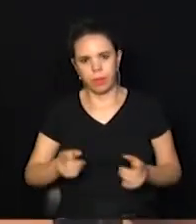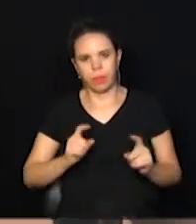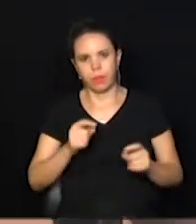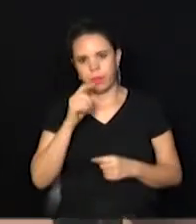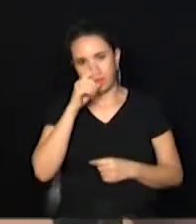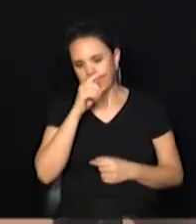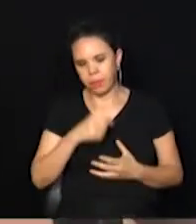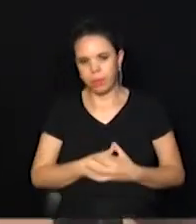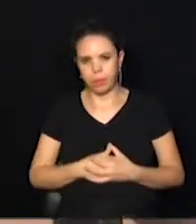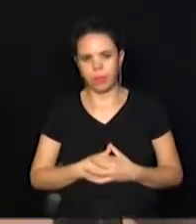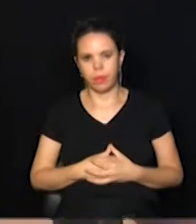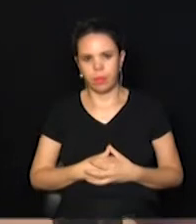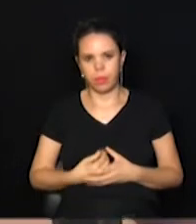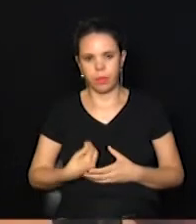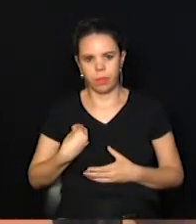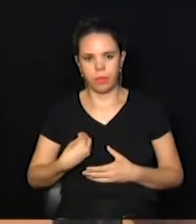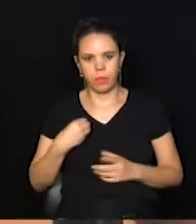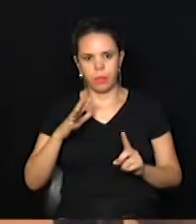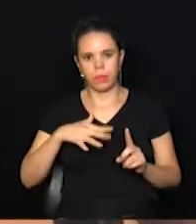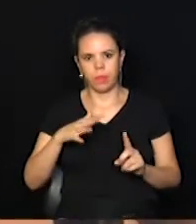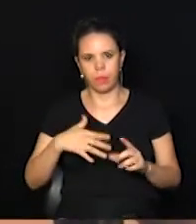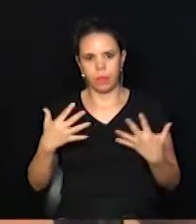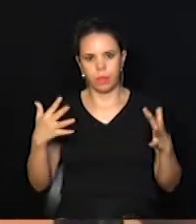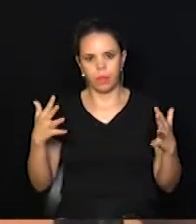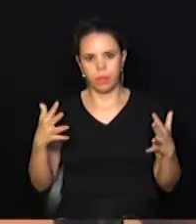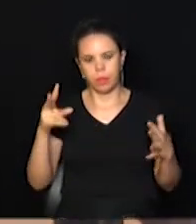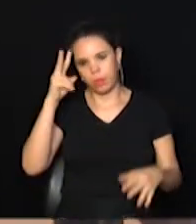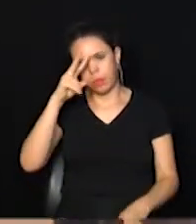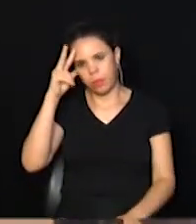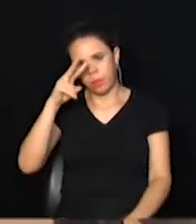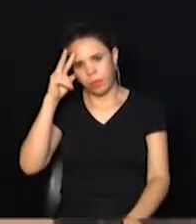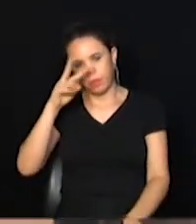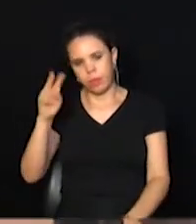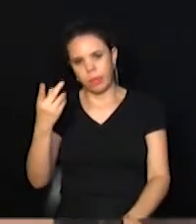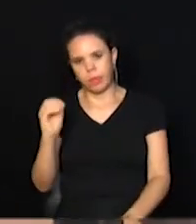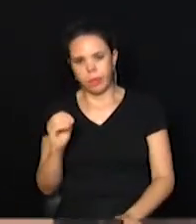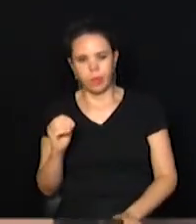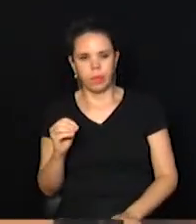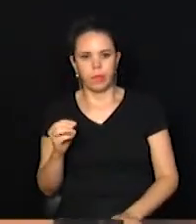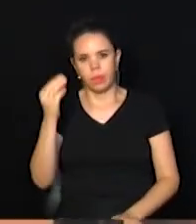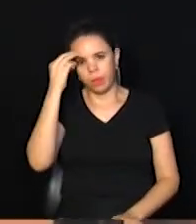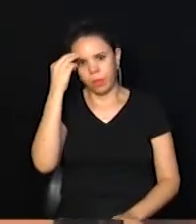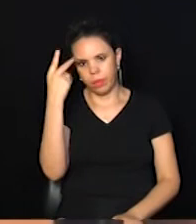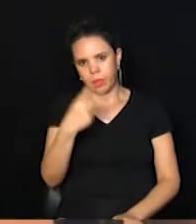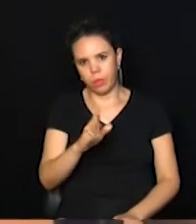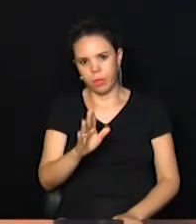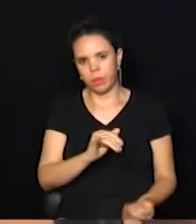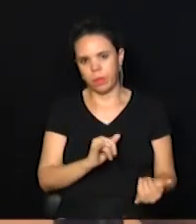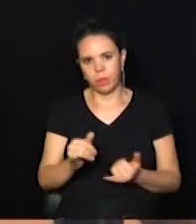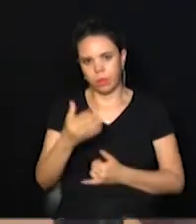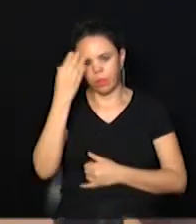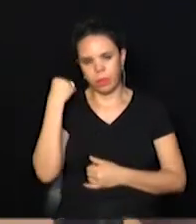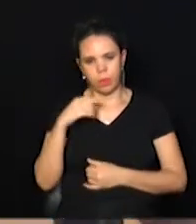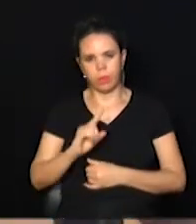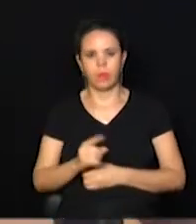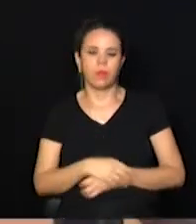reunião, onde a gente homenageou e lembrou de Toninho, né, da sua memória, que jamais será